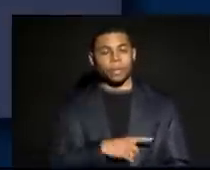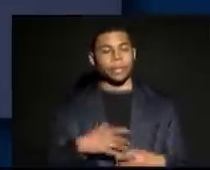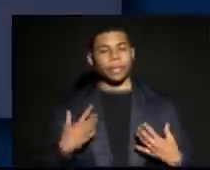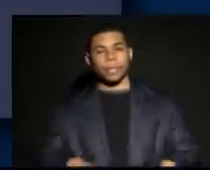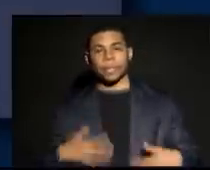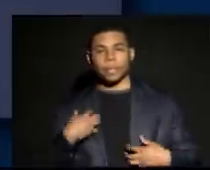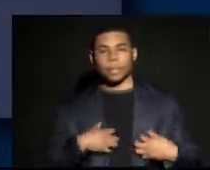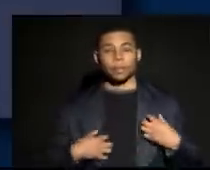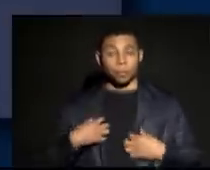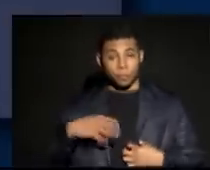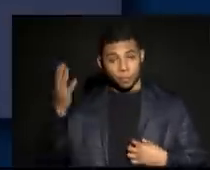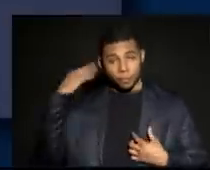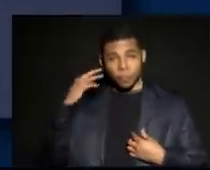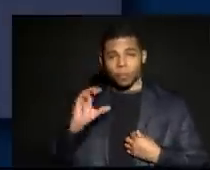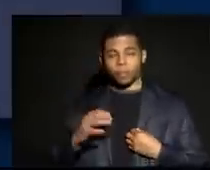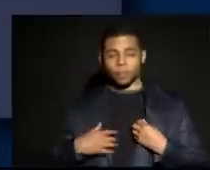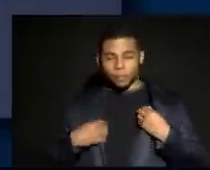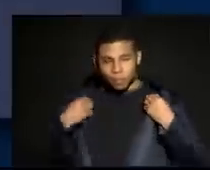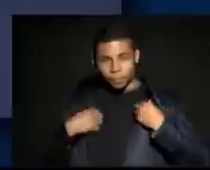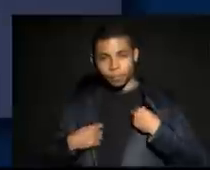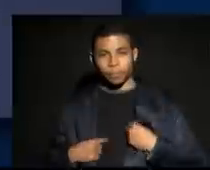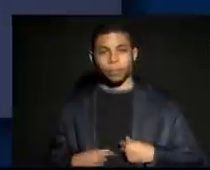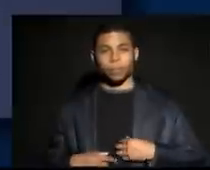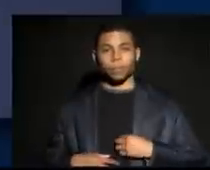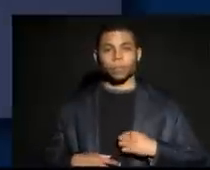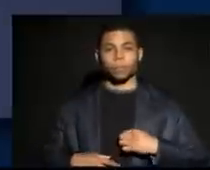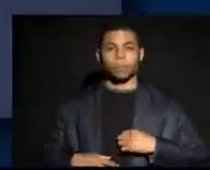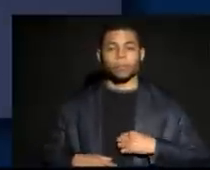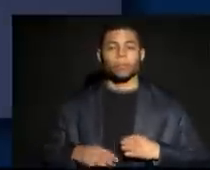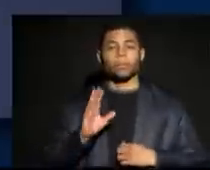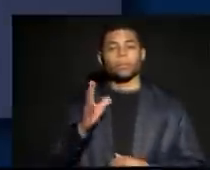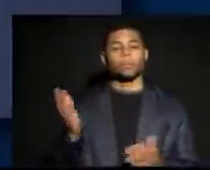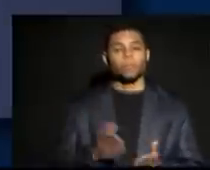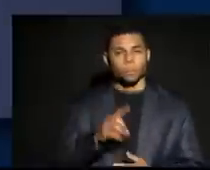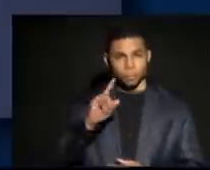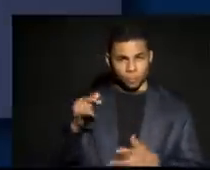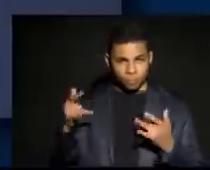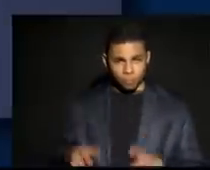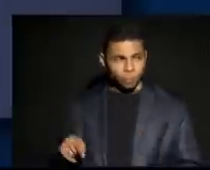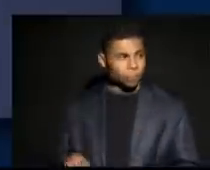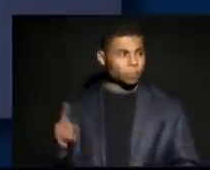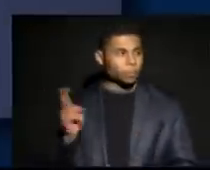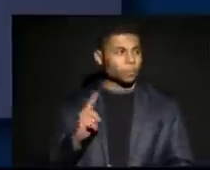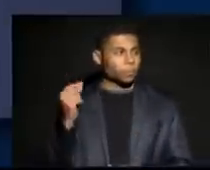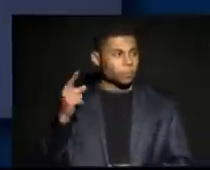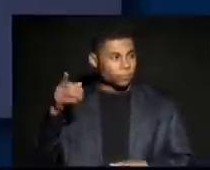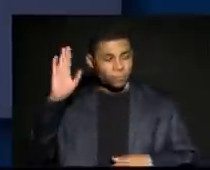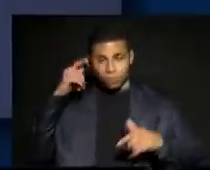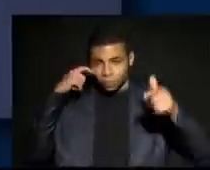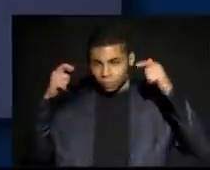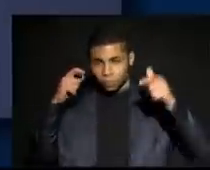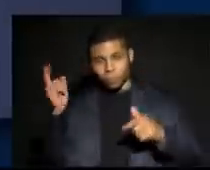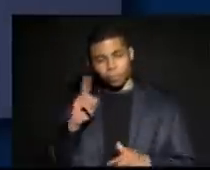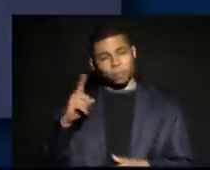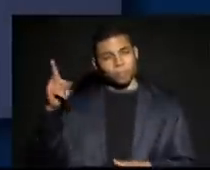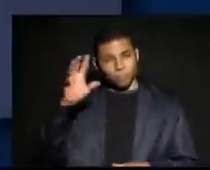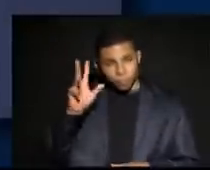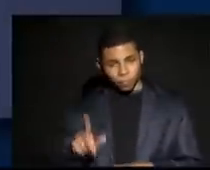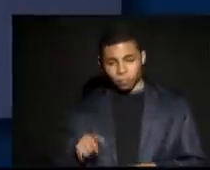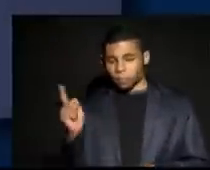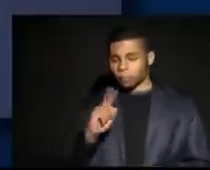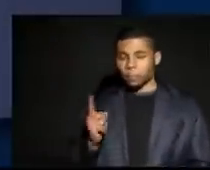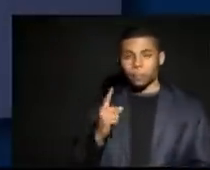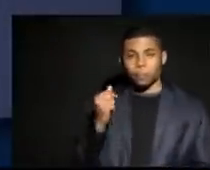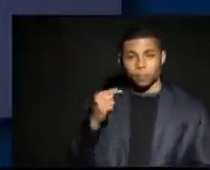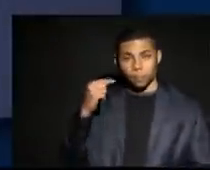com a bruxa na mão essa era a dinâmica só que dessa vez o dinheiro não tá aqui o dinheiro não tá no México o dinheiro não tá na África do